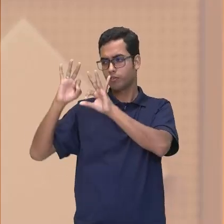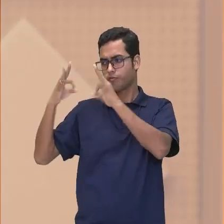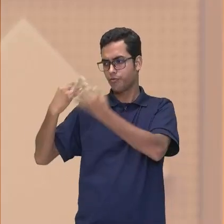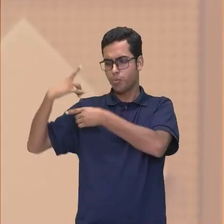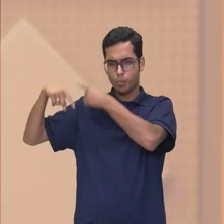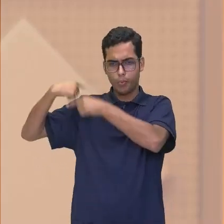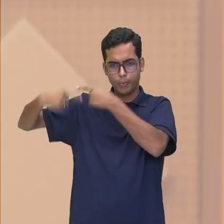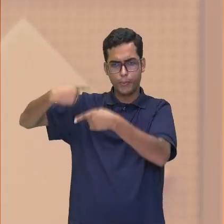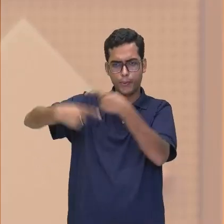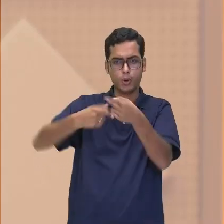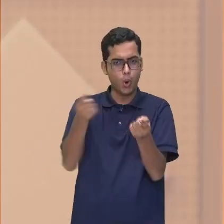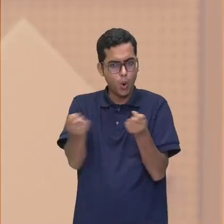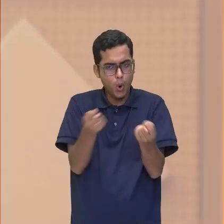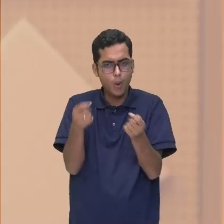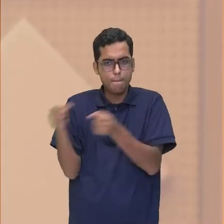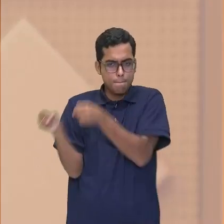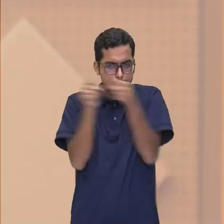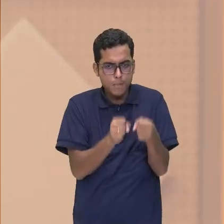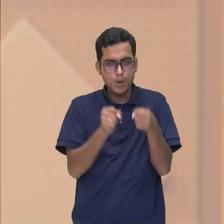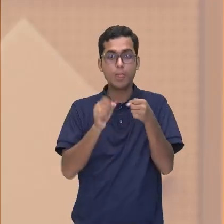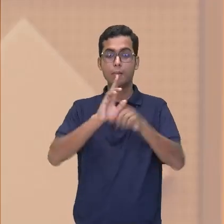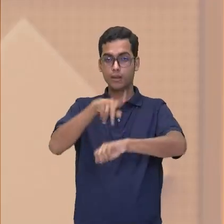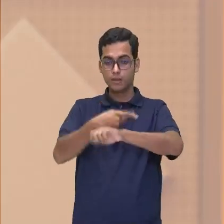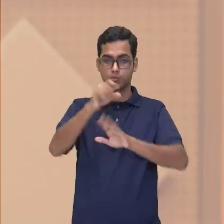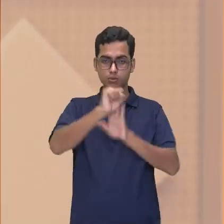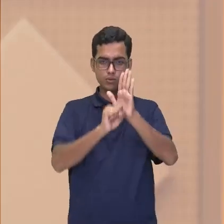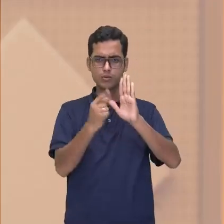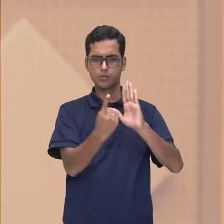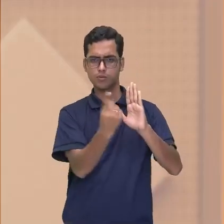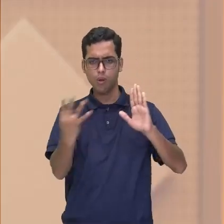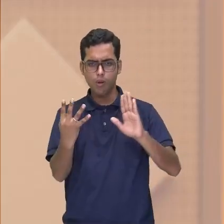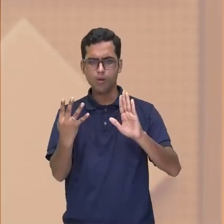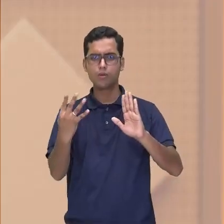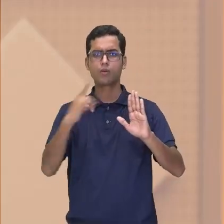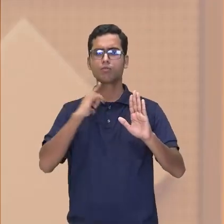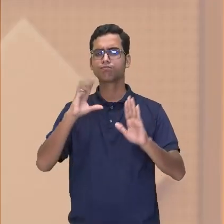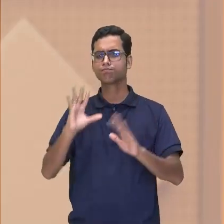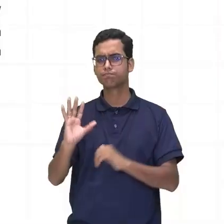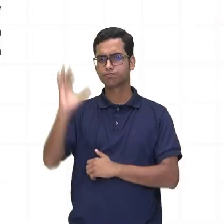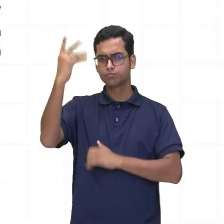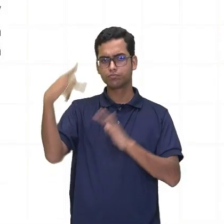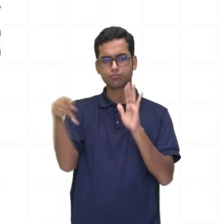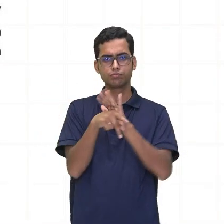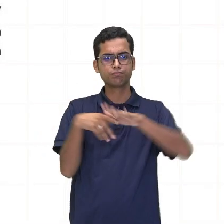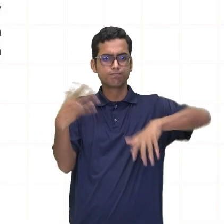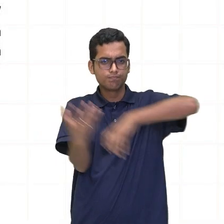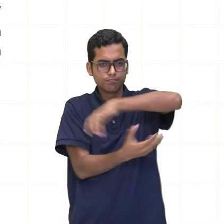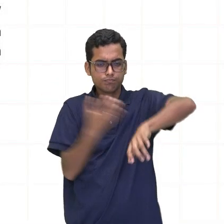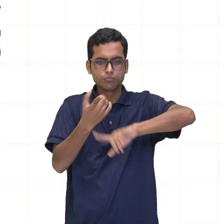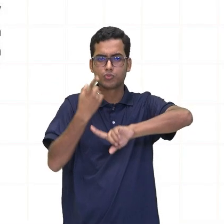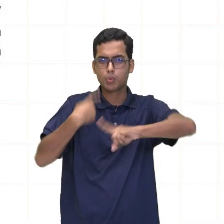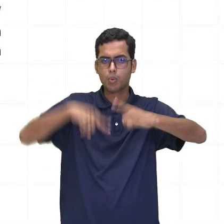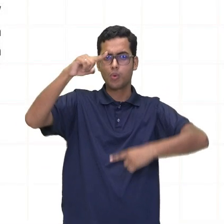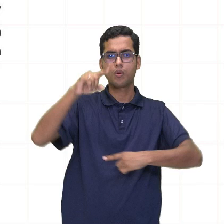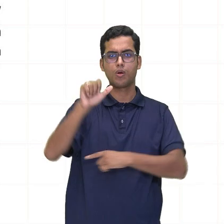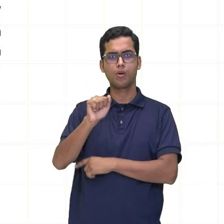vai durar muito tempo. No entanto, no século XIV, vai acontecer a Revolução de Avis, que vai durar